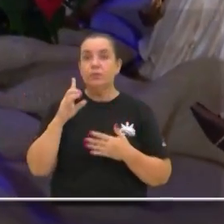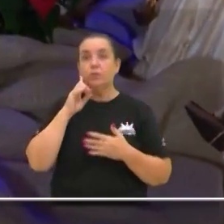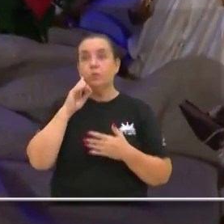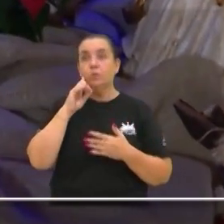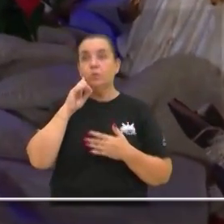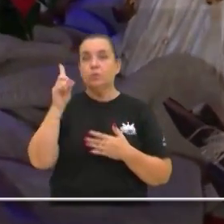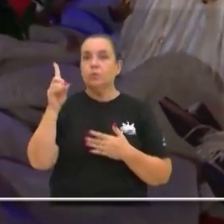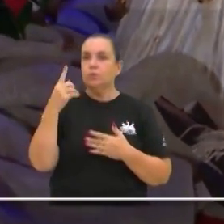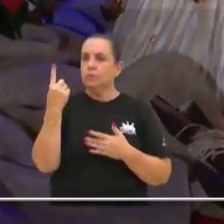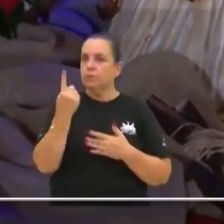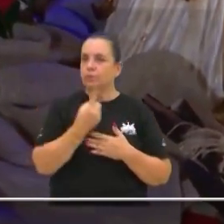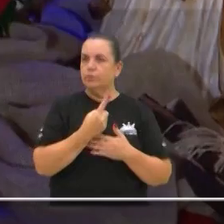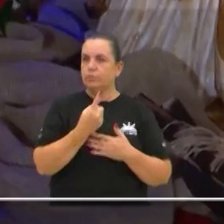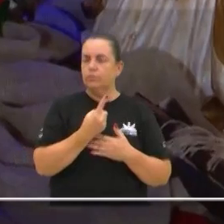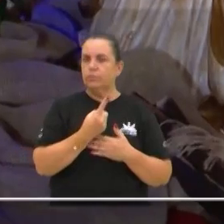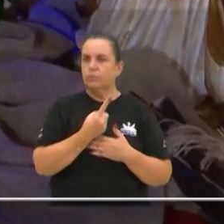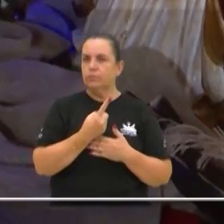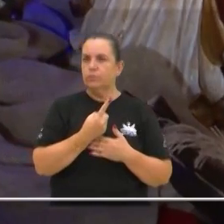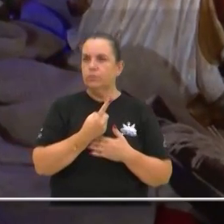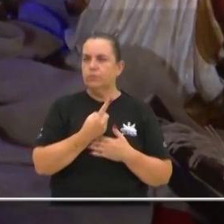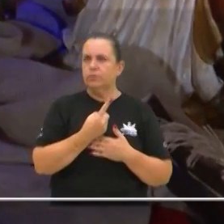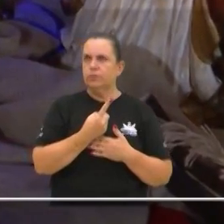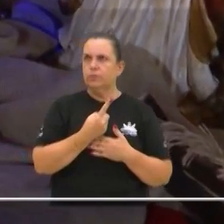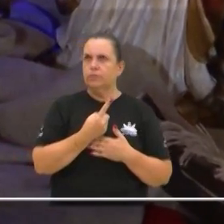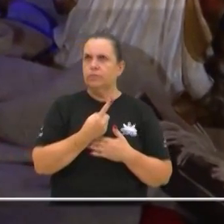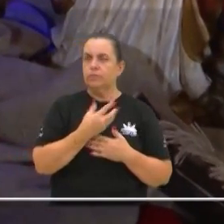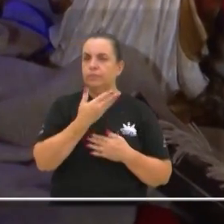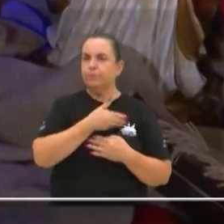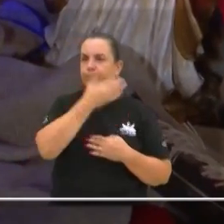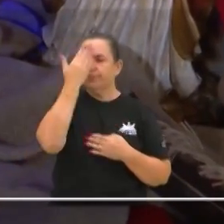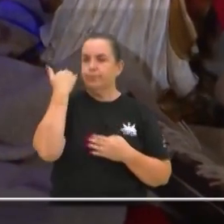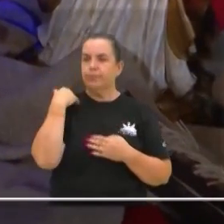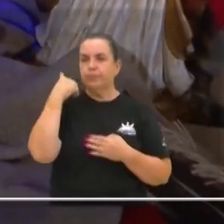ano. Maria, mãe de Deus. Ora,